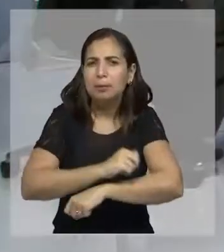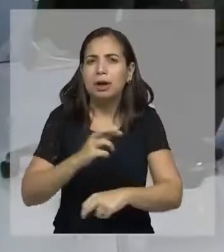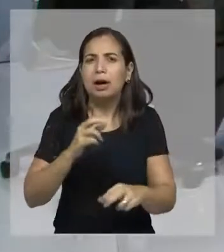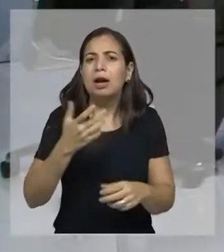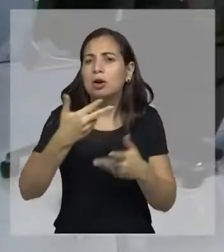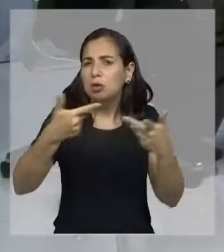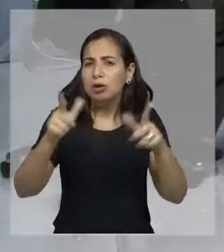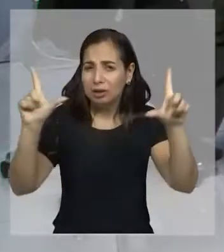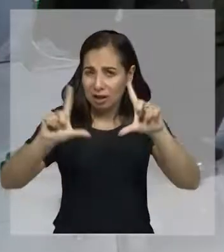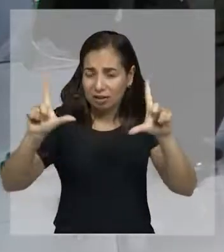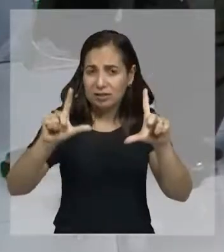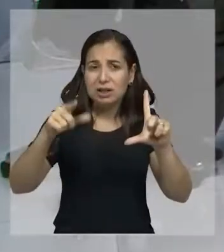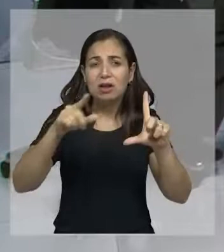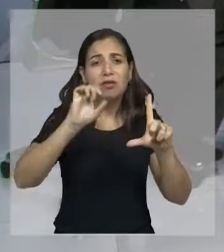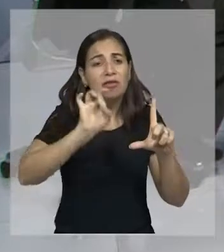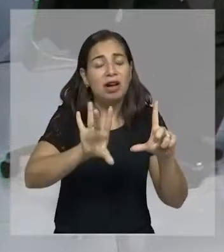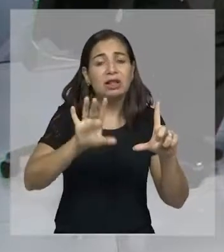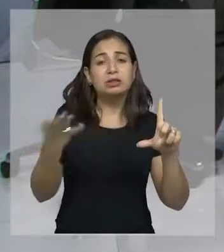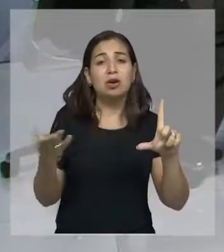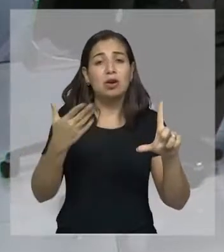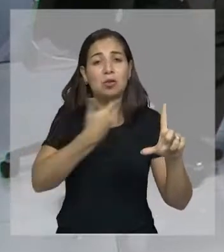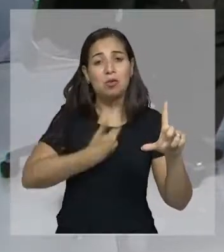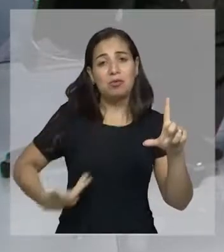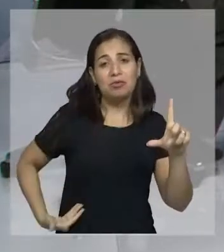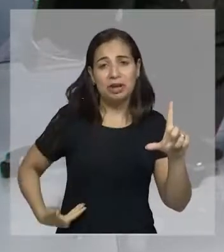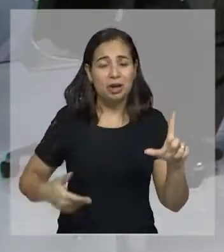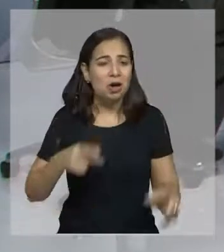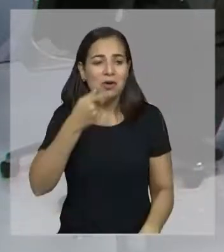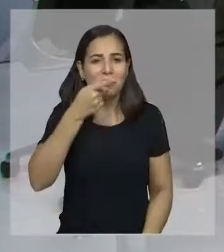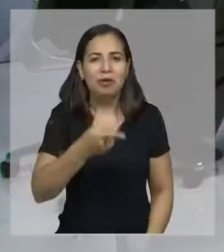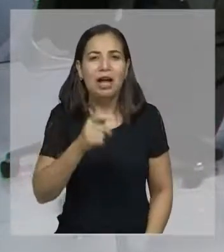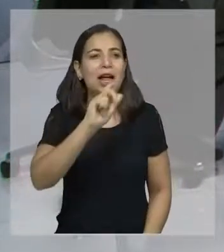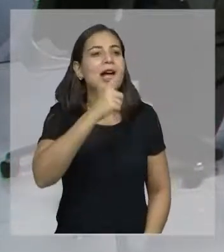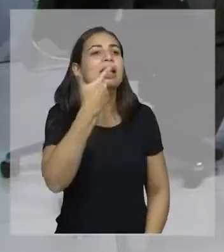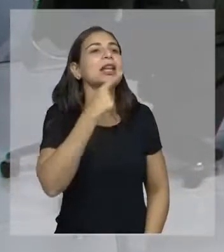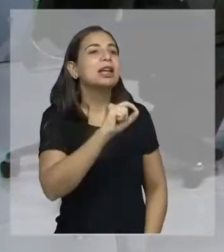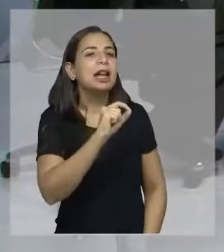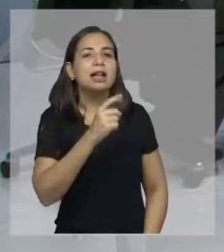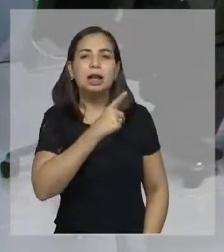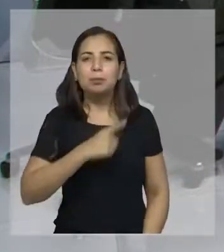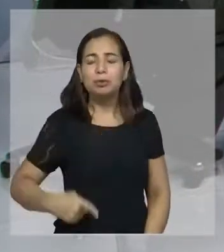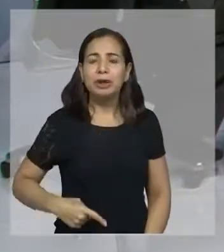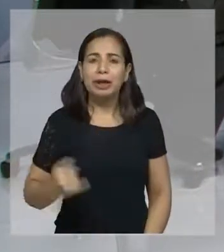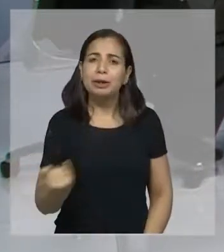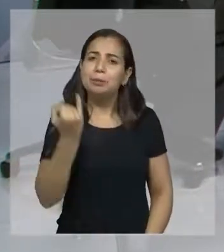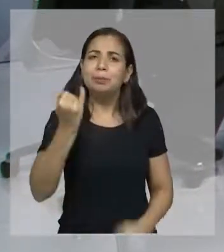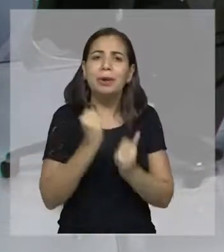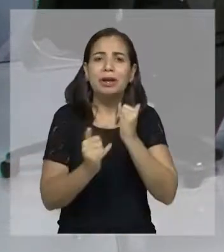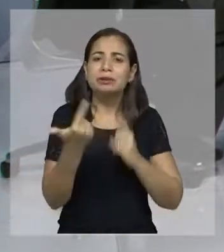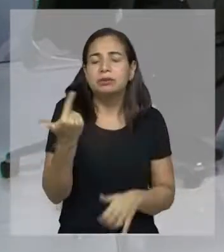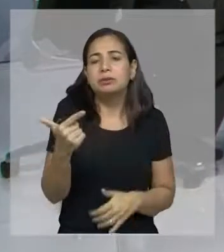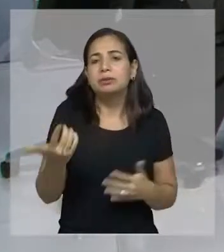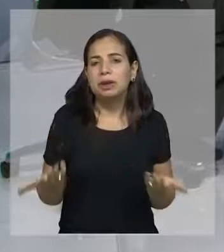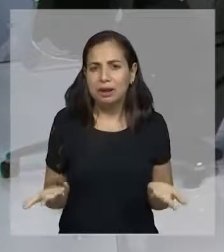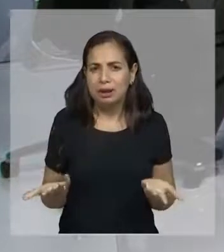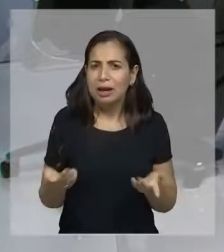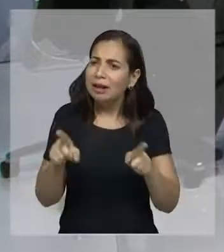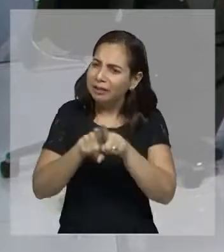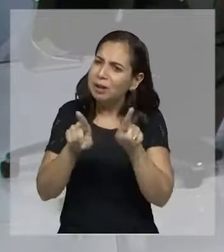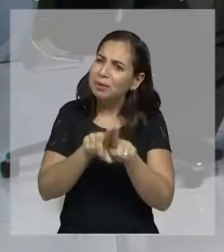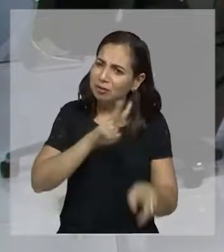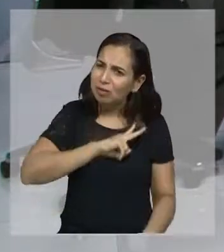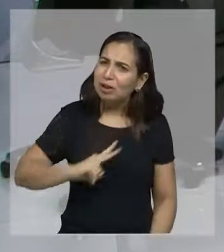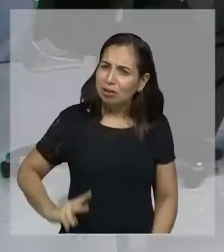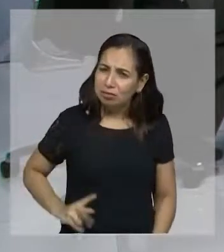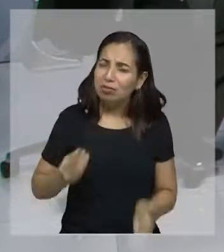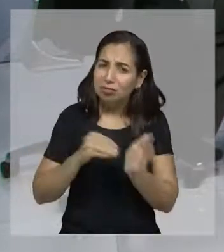estado. E ninguém fala em deputado. E ainda não se dá nenhuma importância ao vereador. Então, Nem essa a renovação... política dos mas aí municípios. a eleição